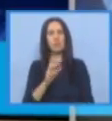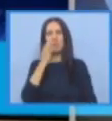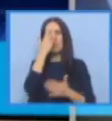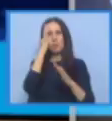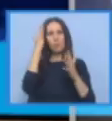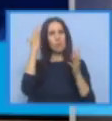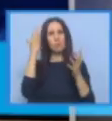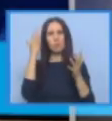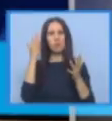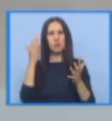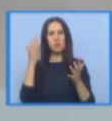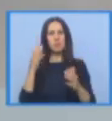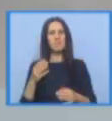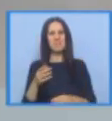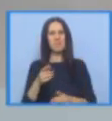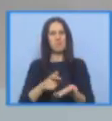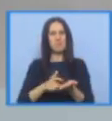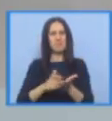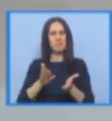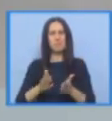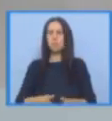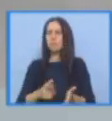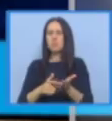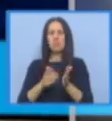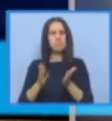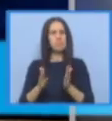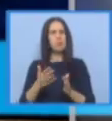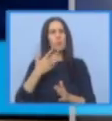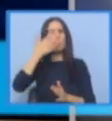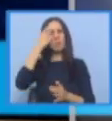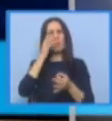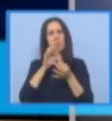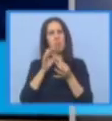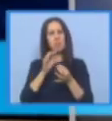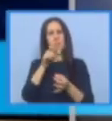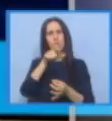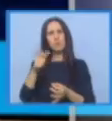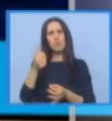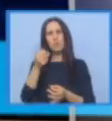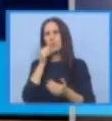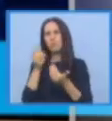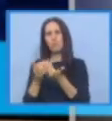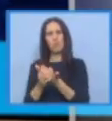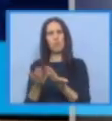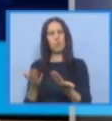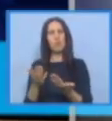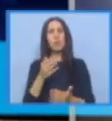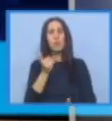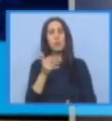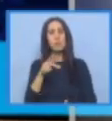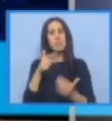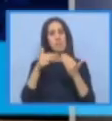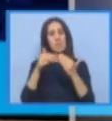loucura de... Isto era desnecessário, não é? Era completamente desnecessário. Já custou só num dia 50 vidas e mais de